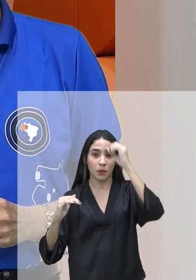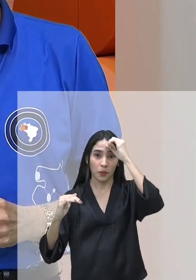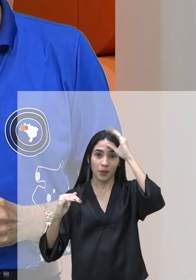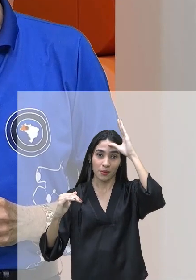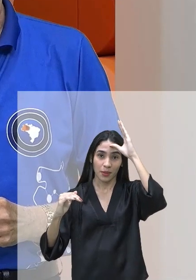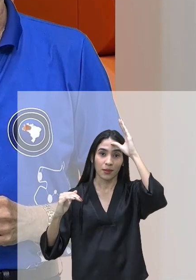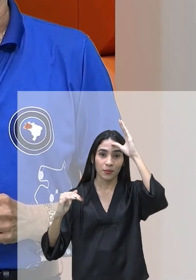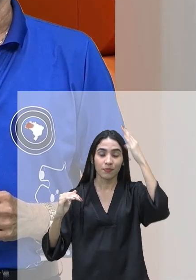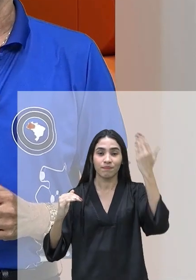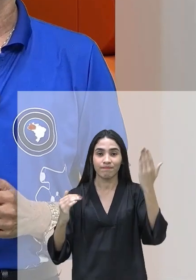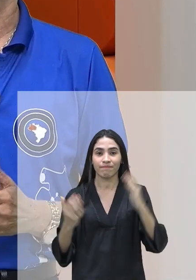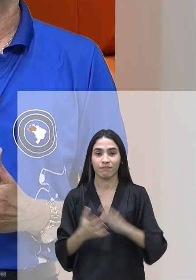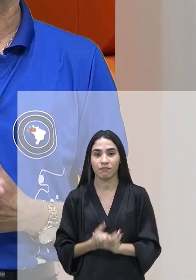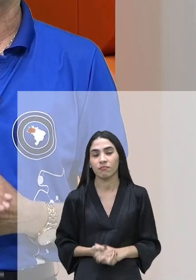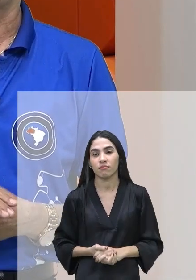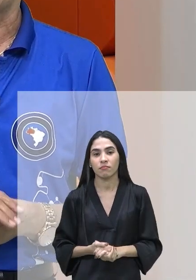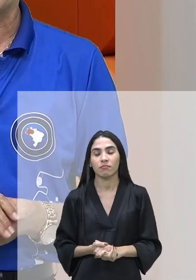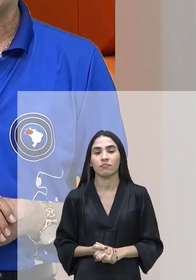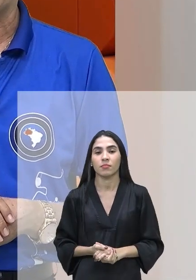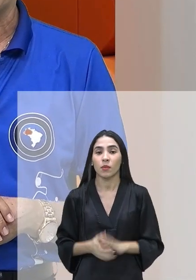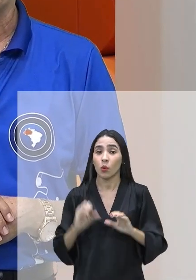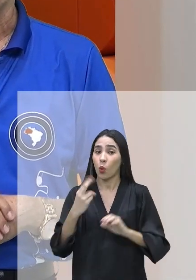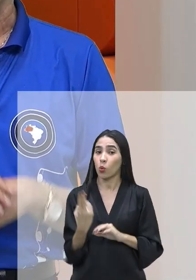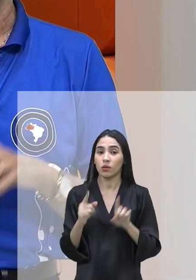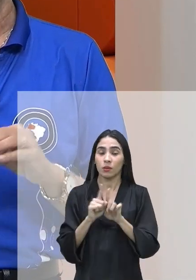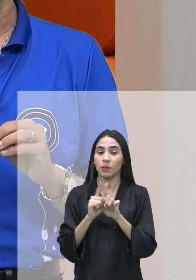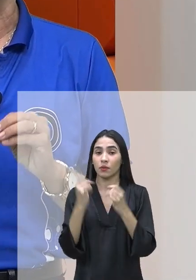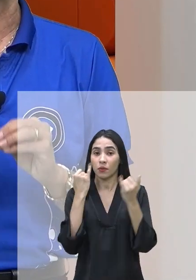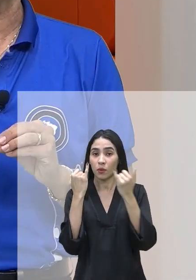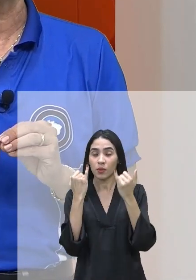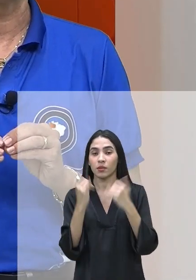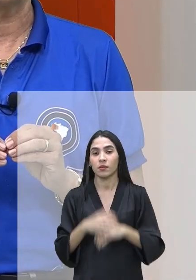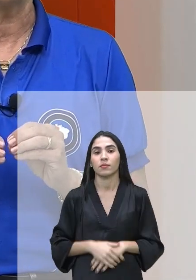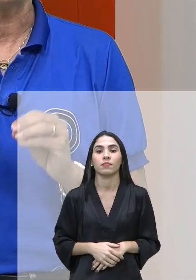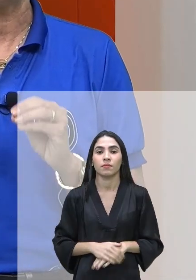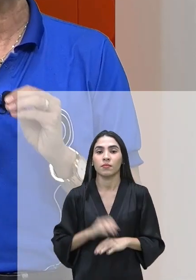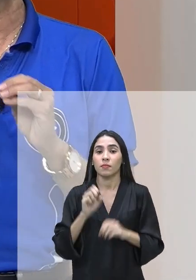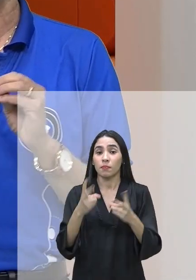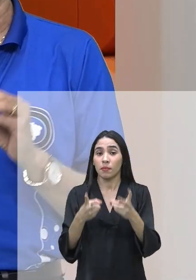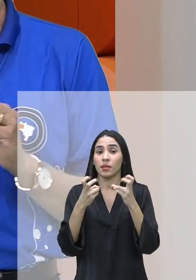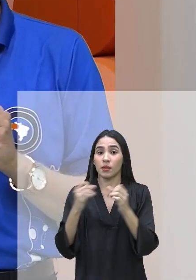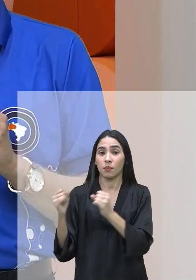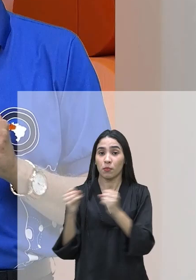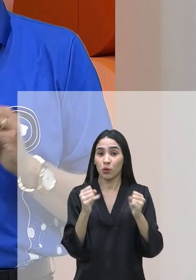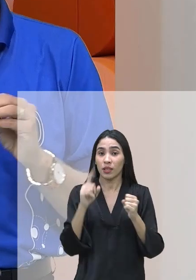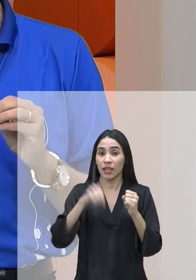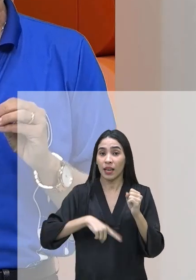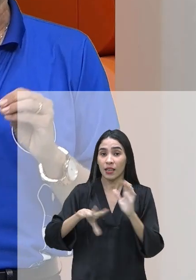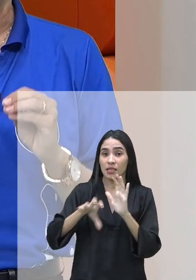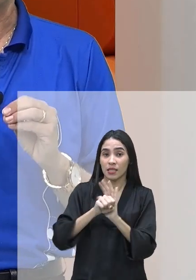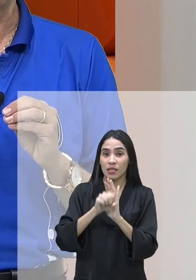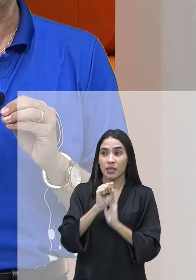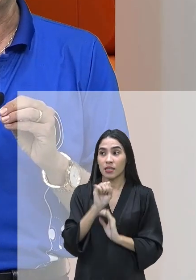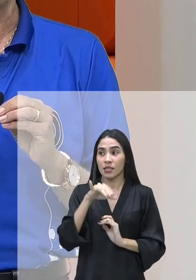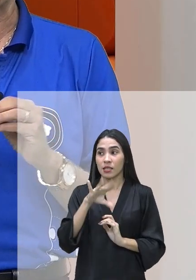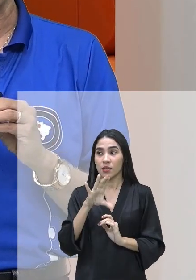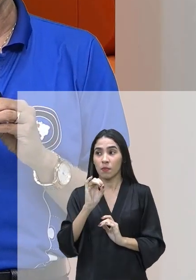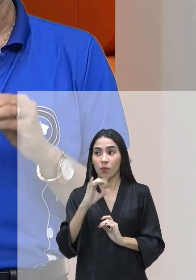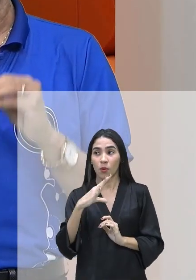tais conhecimentos ou tais informações. Vejam que esse poder é simbólico, é